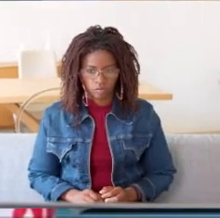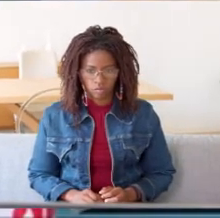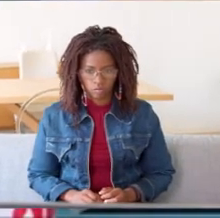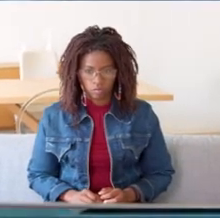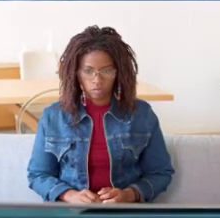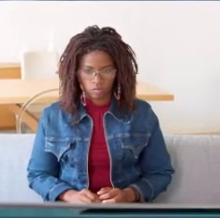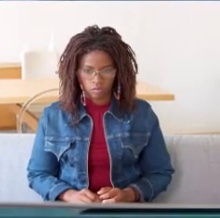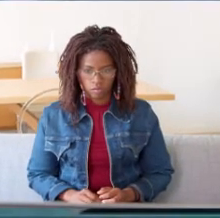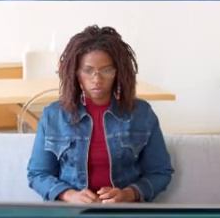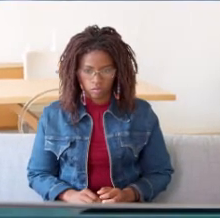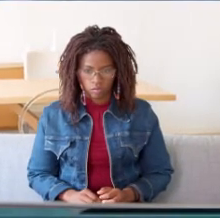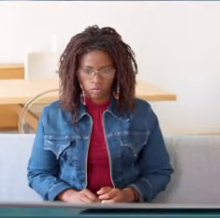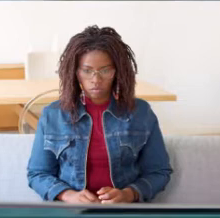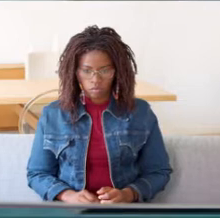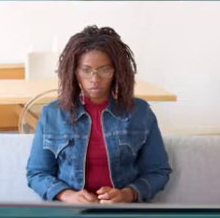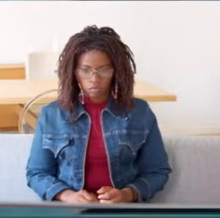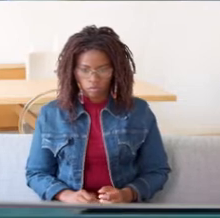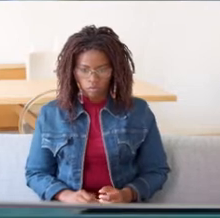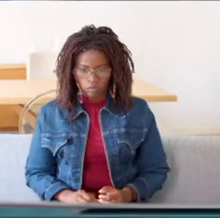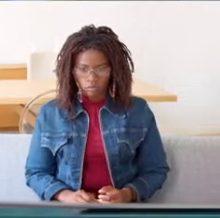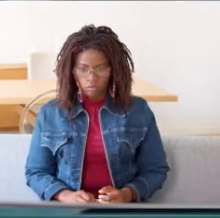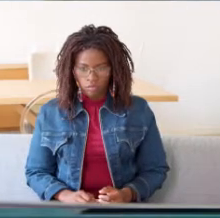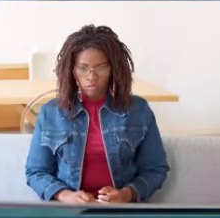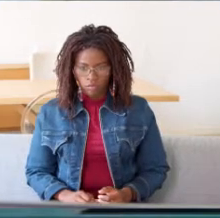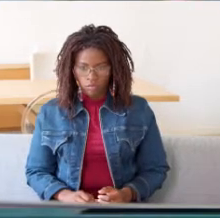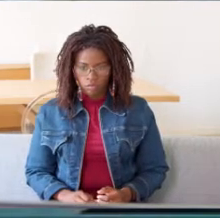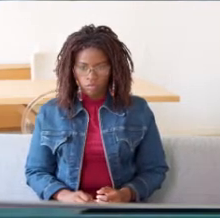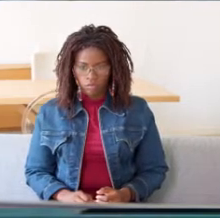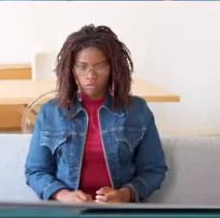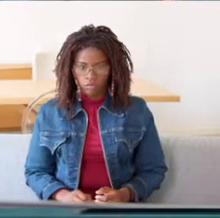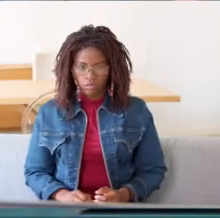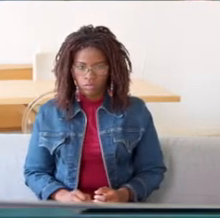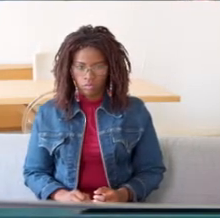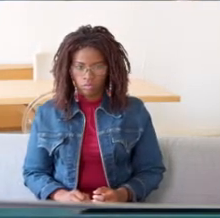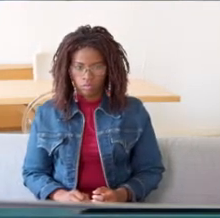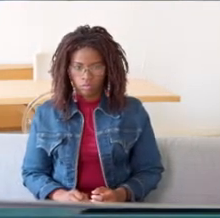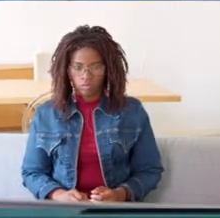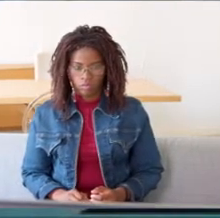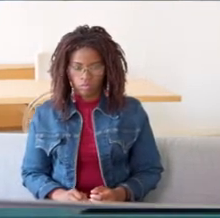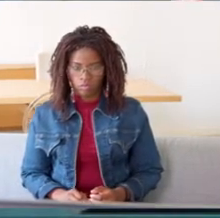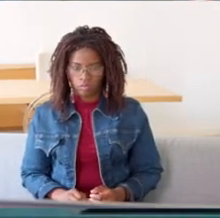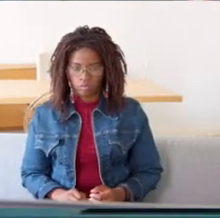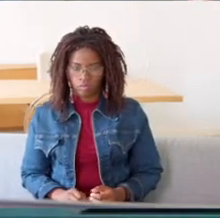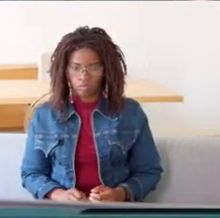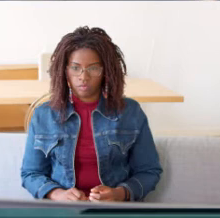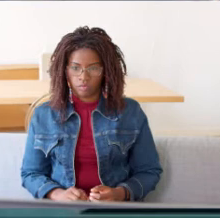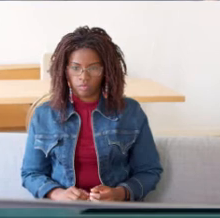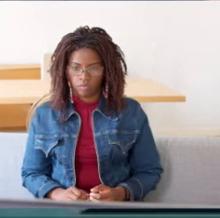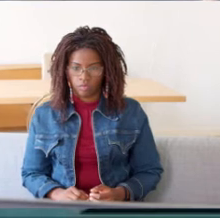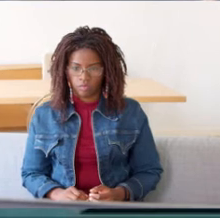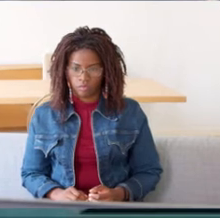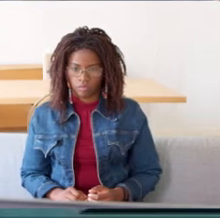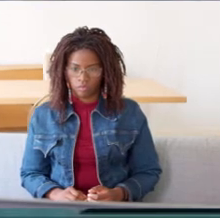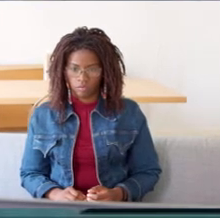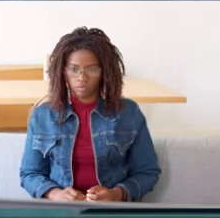que venceu o jogo só tem o motivo para ficar feliz que a vitória no clássico porque atuação soubesse ruim o João foi horroroso pior que o jogo só transmissão do pay-per-view